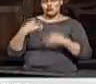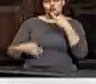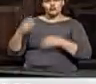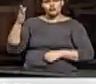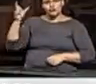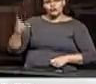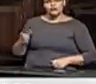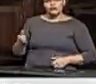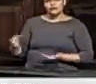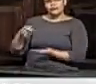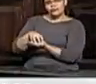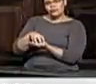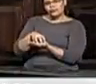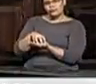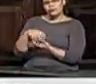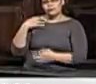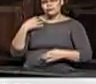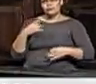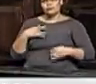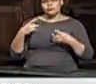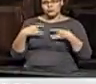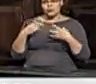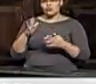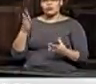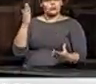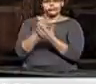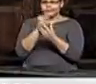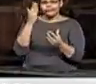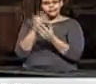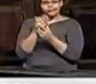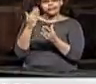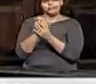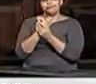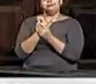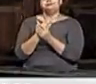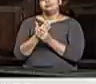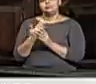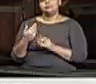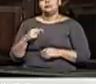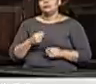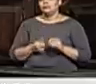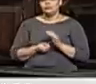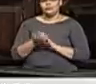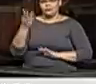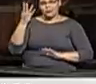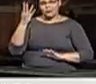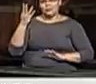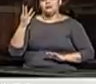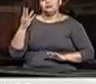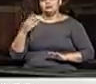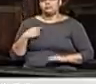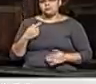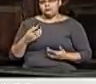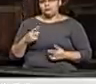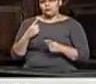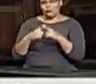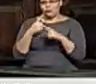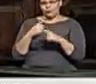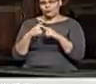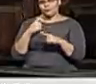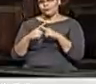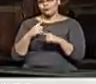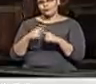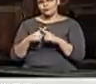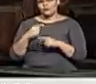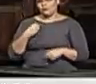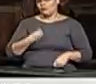judiciário. Eu já fui processada por vários juízes e tenho medo, sim. Porque acabaram